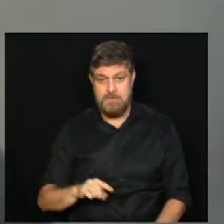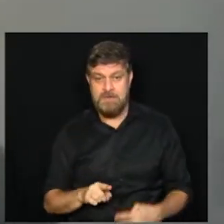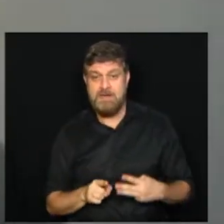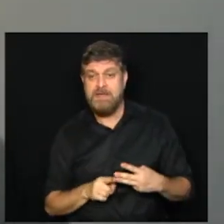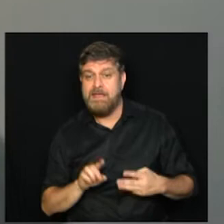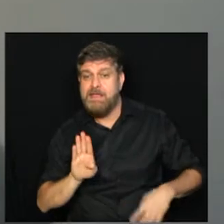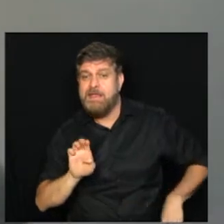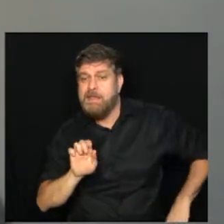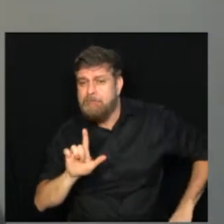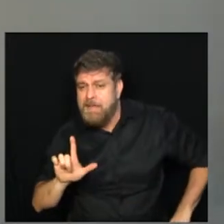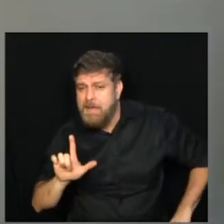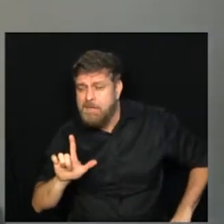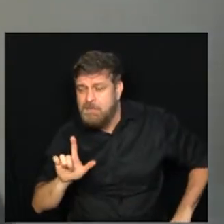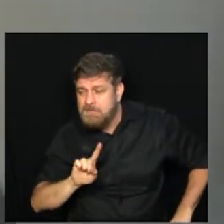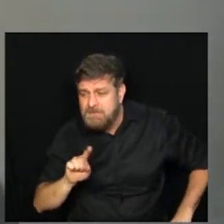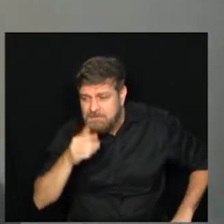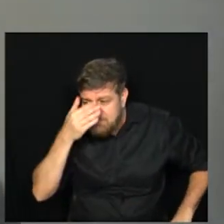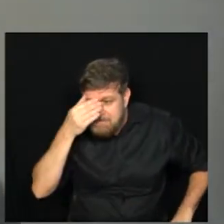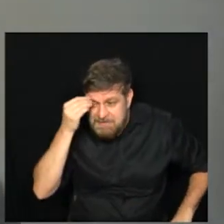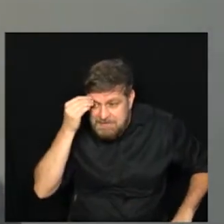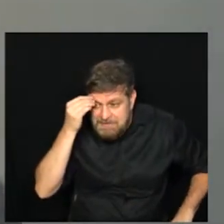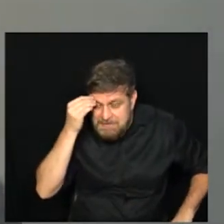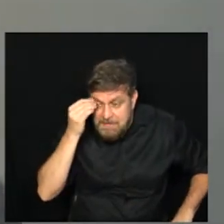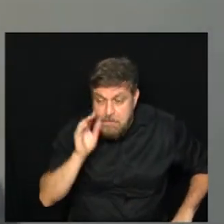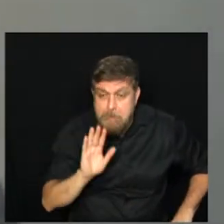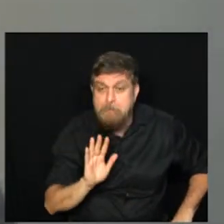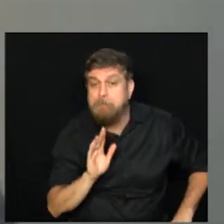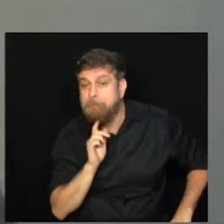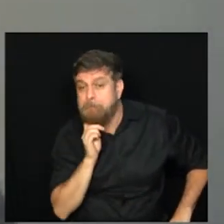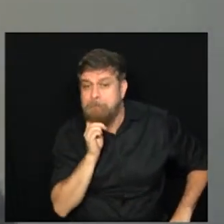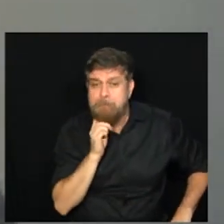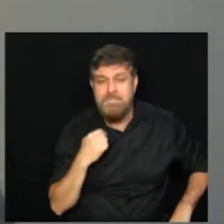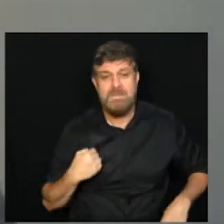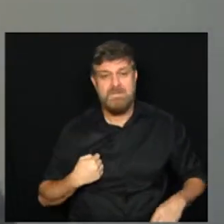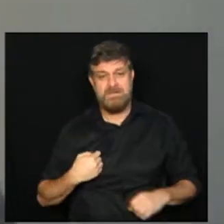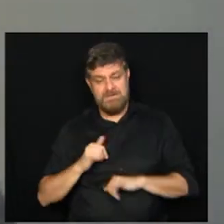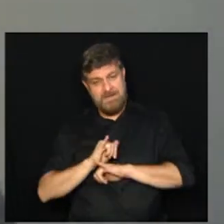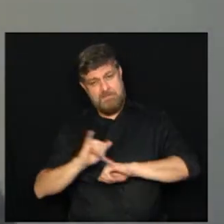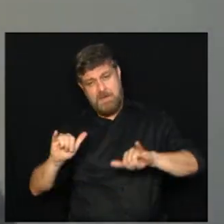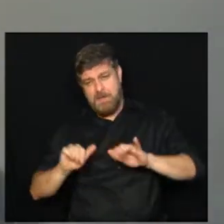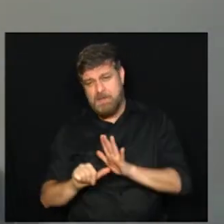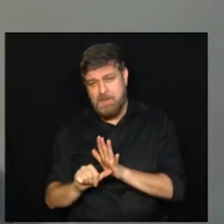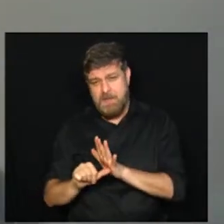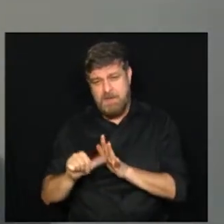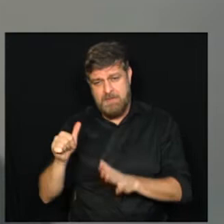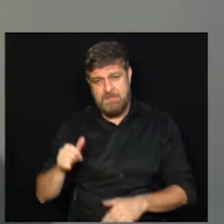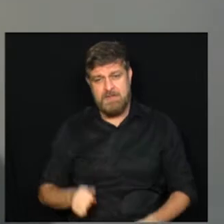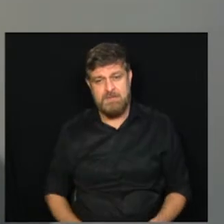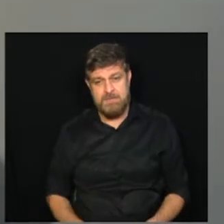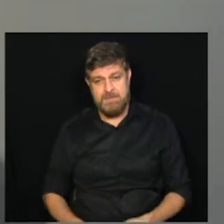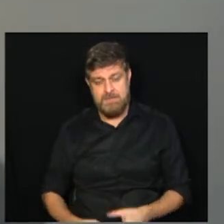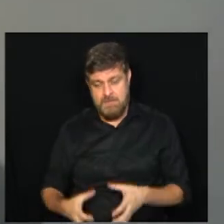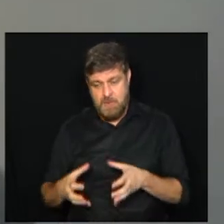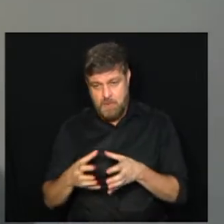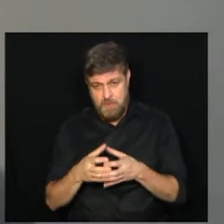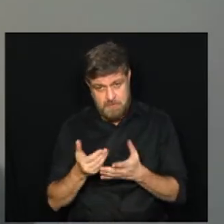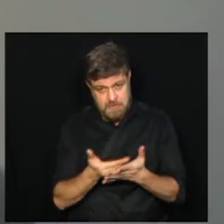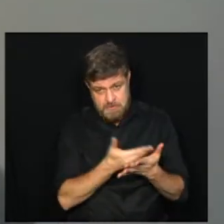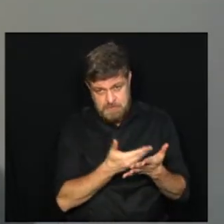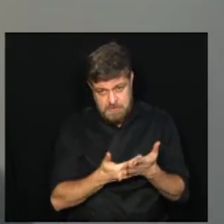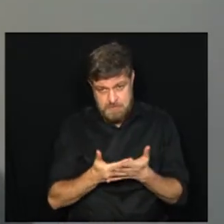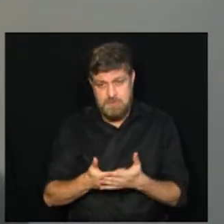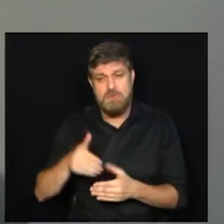esqueci ninguém, né? Eu digo que com muito... Primeiro, pela deliberação, né? O meu voto